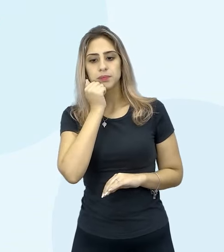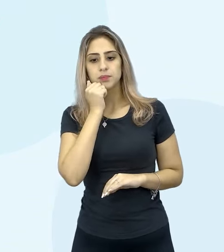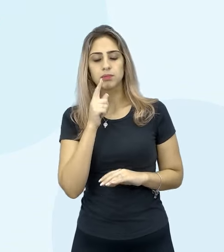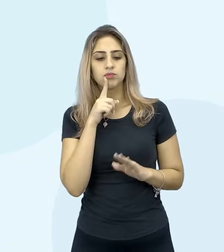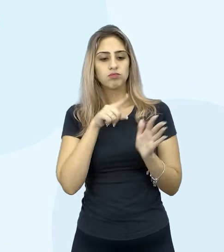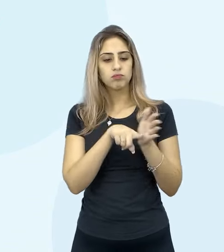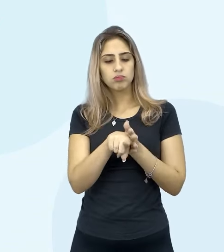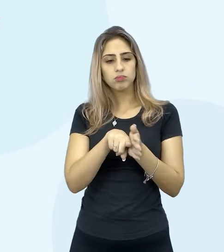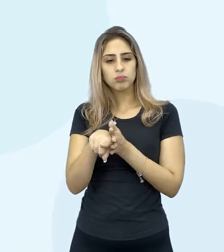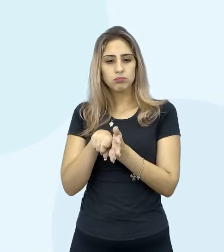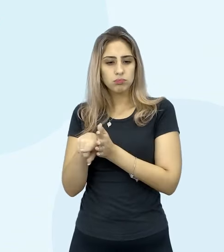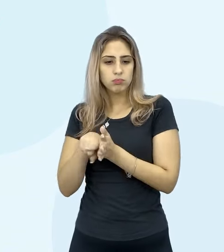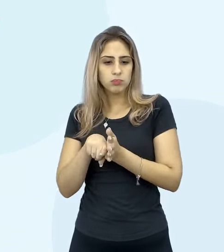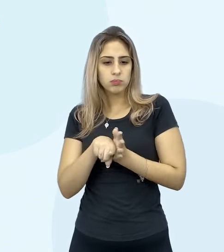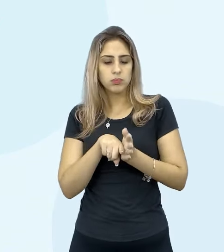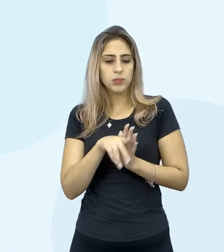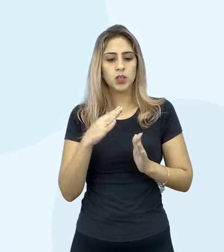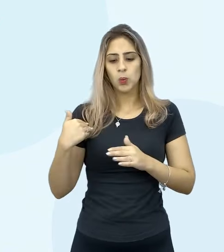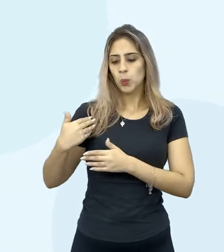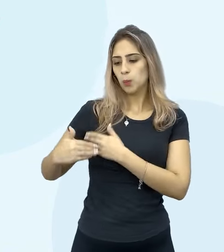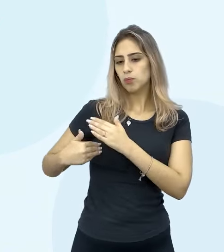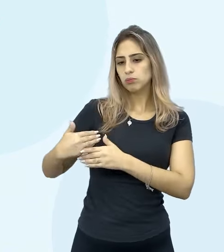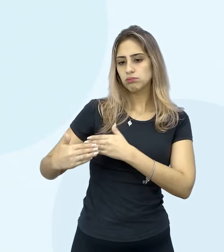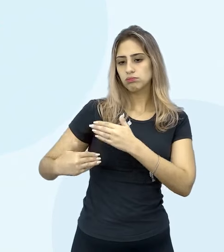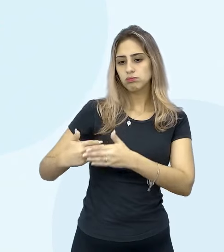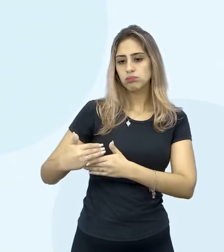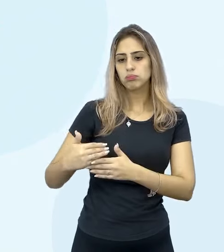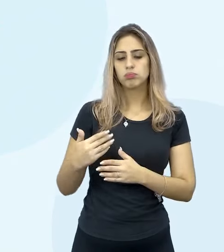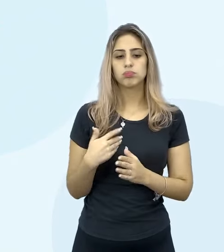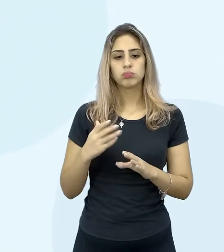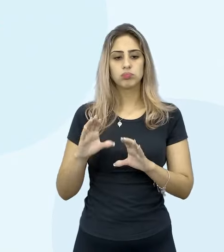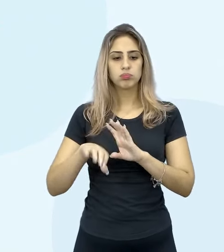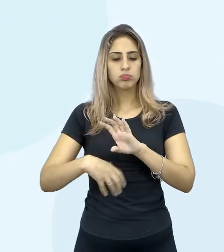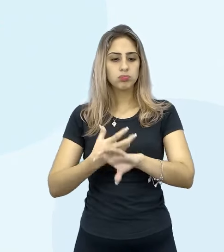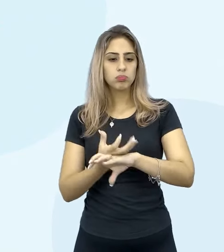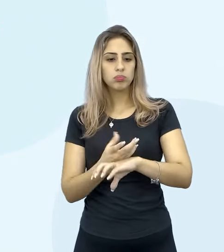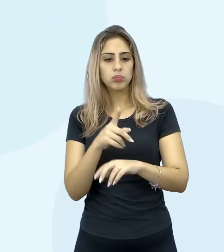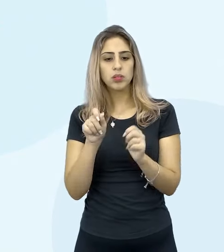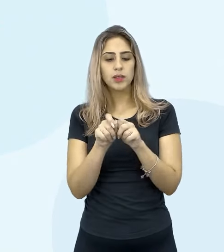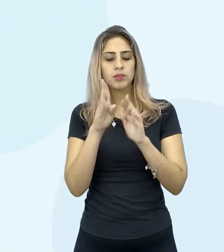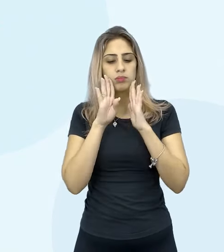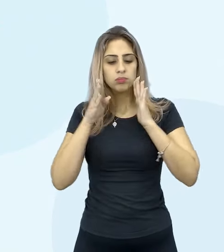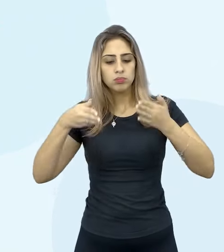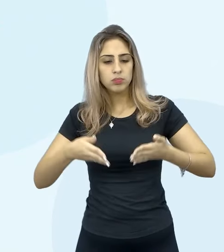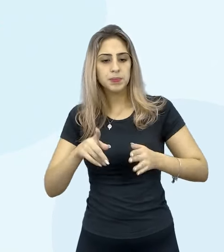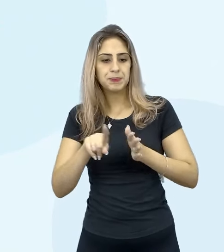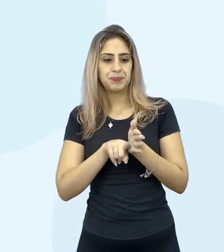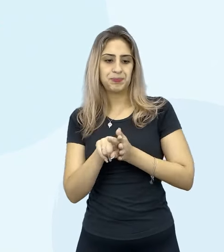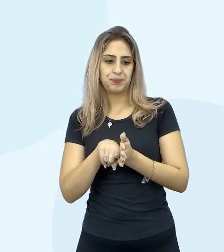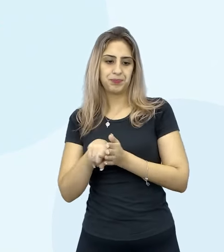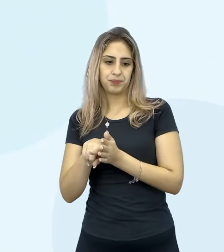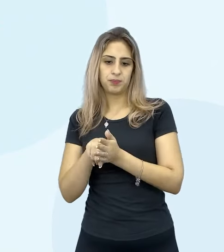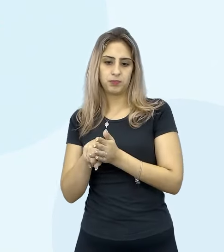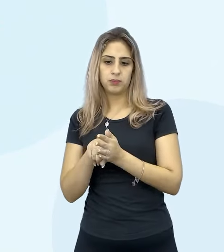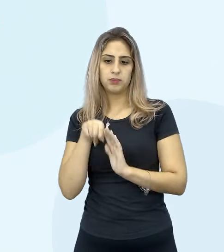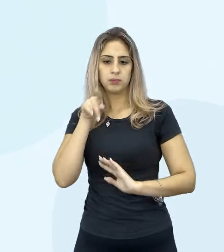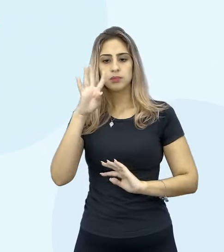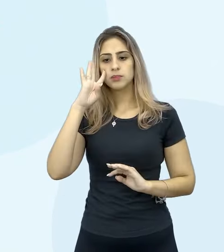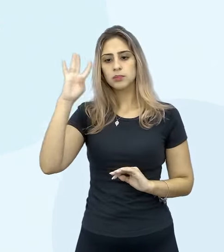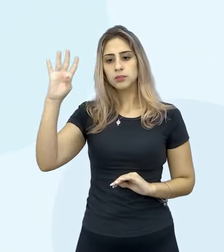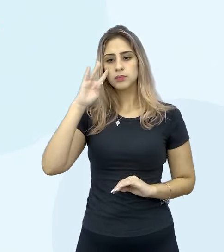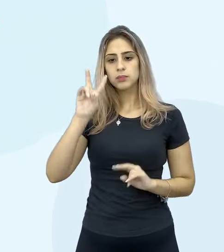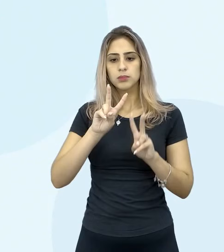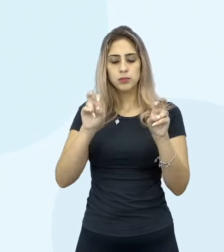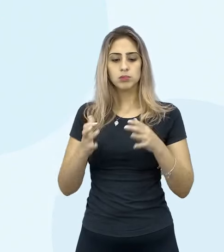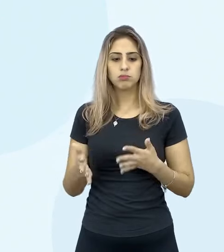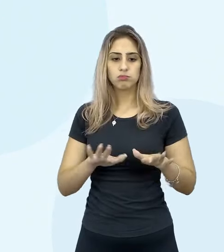da investigação, o processo ali do componente vai ser voltada bem para essa questão da investigação. Ele refletir sobre